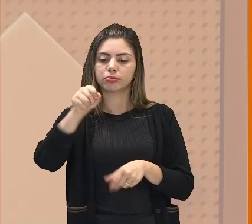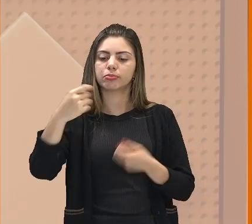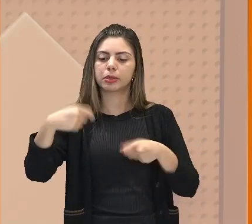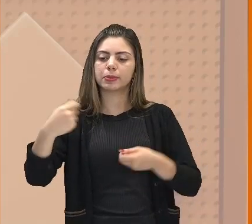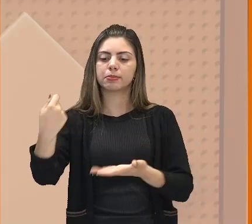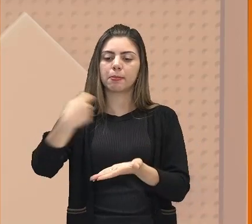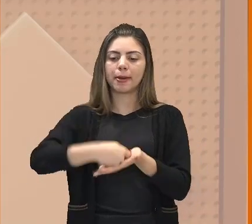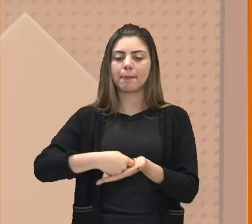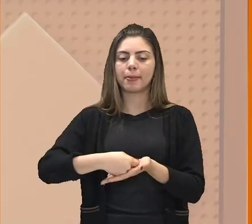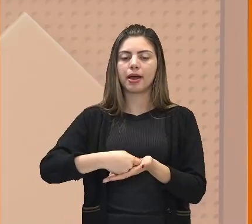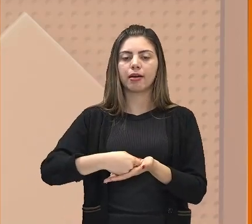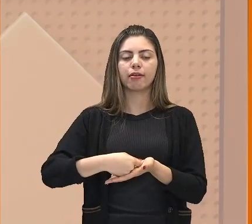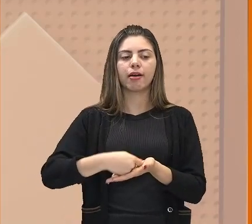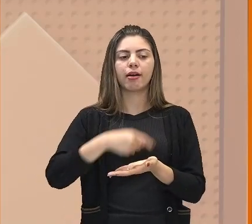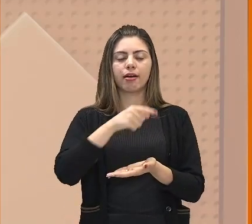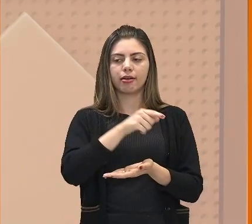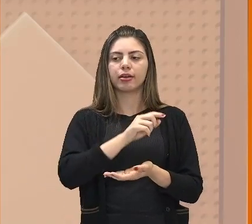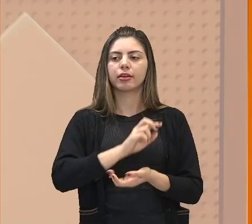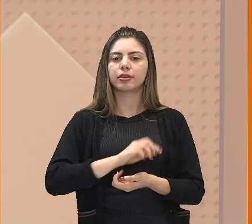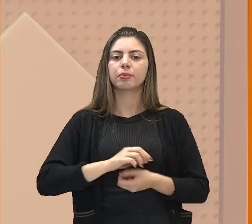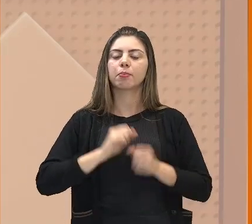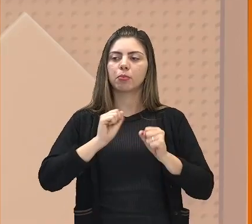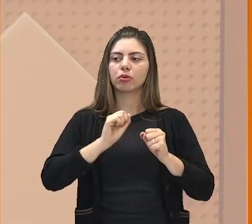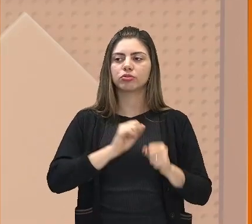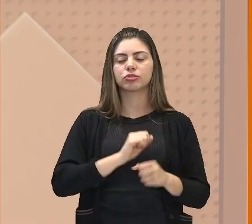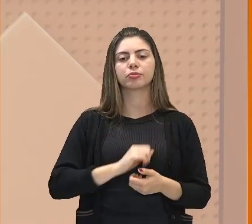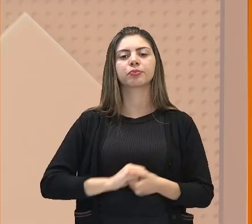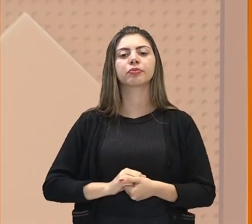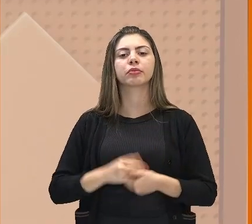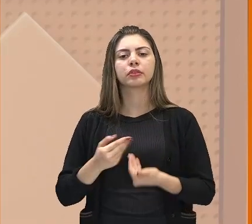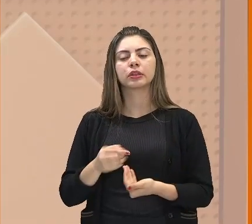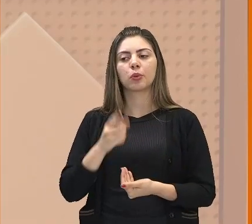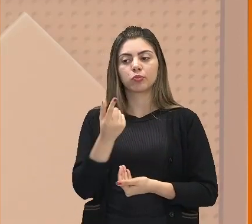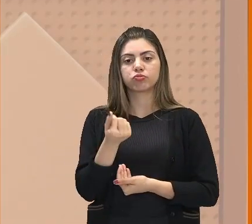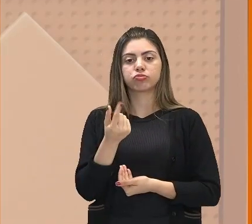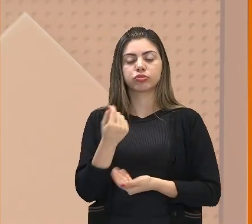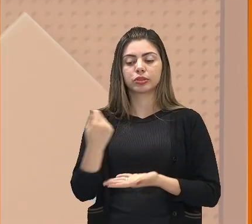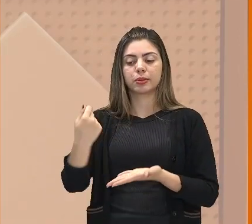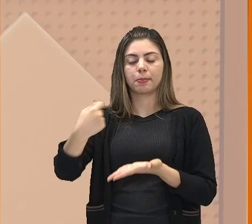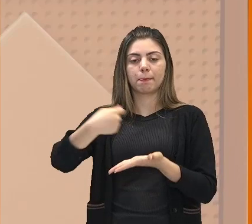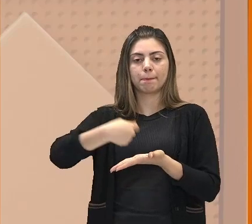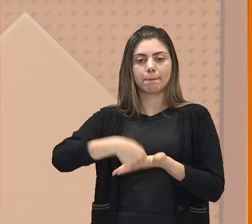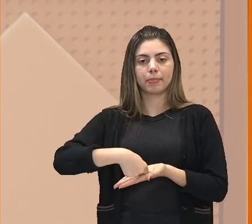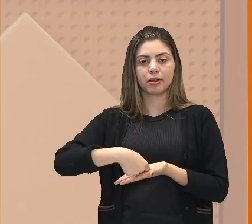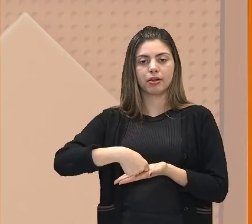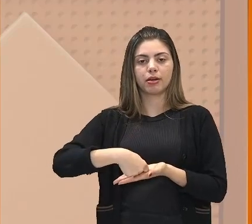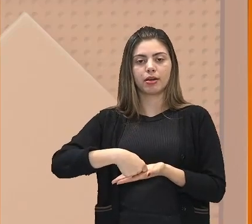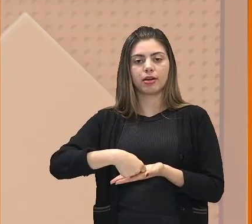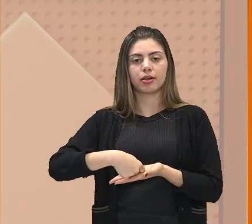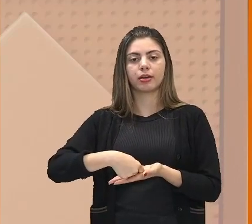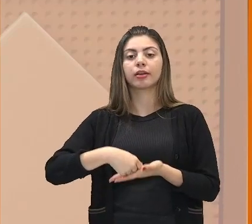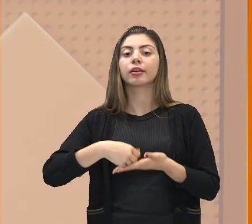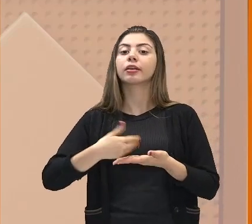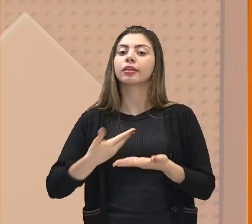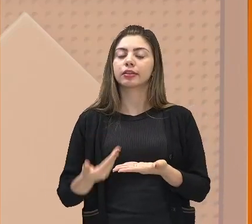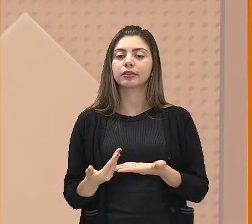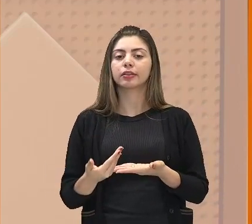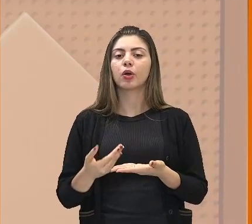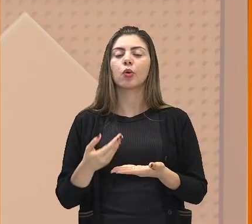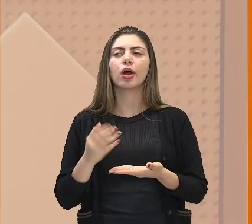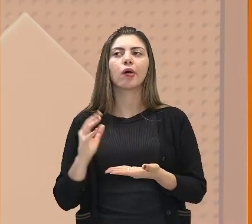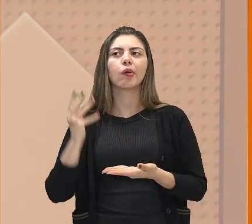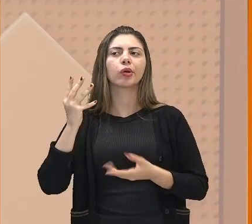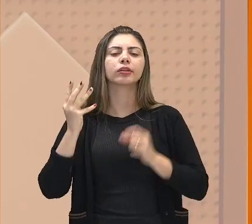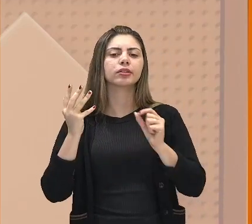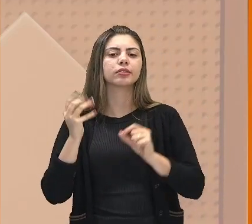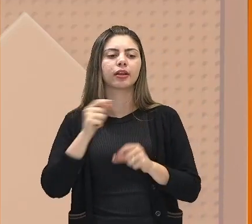o aluguel do trabalho desse negro que está sendo ali escravizado, ele voltava para o seu dono. E aquele